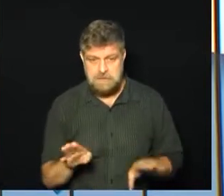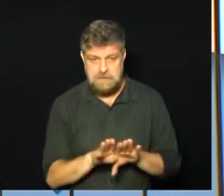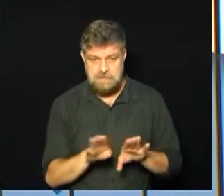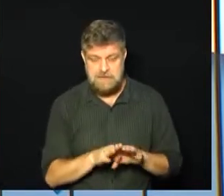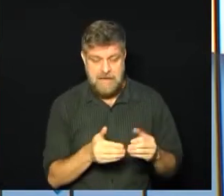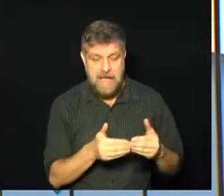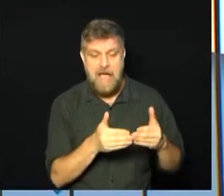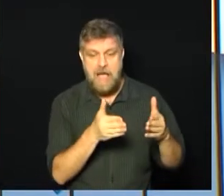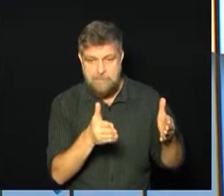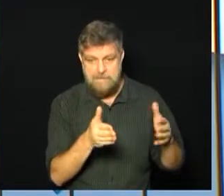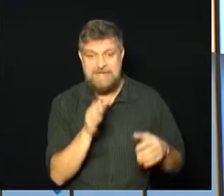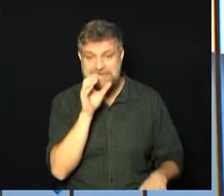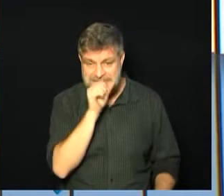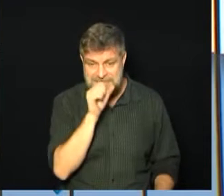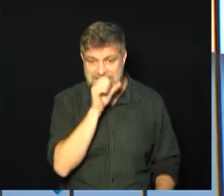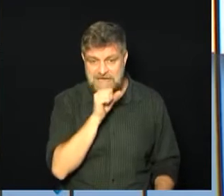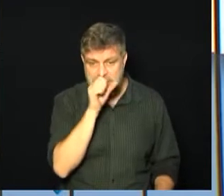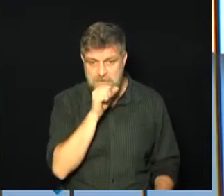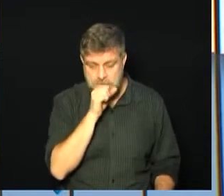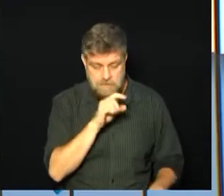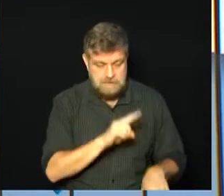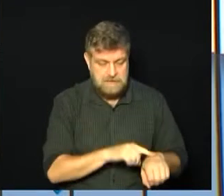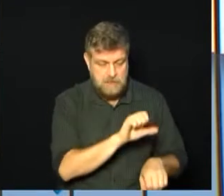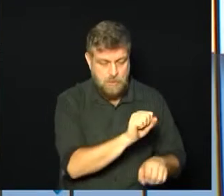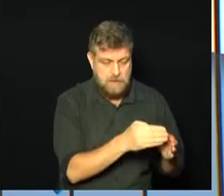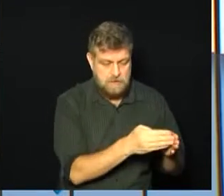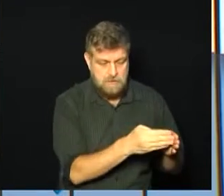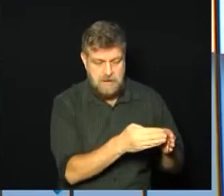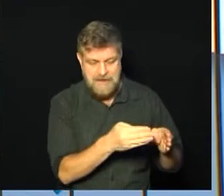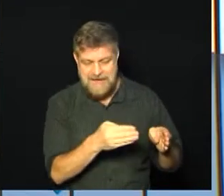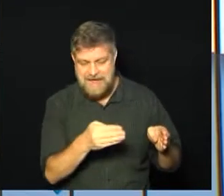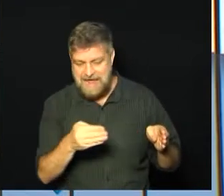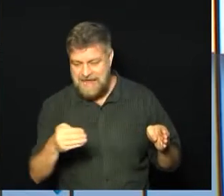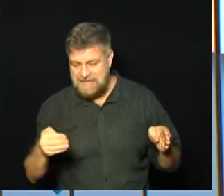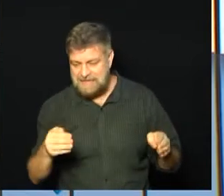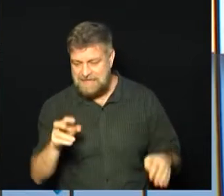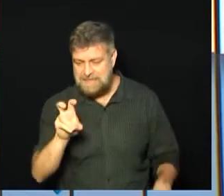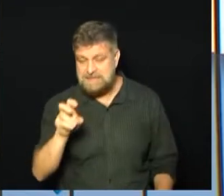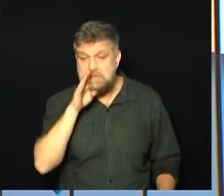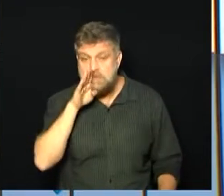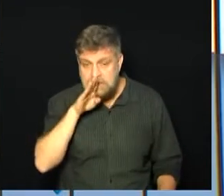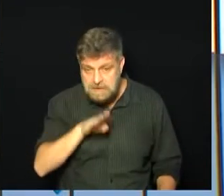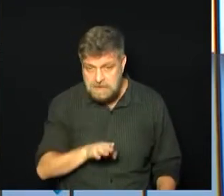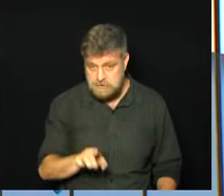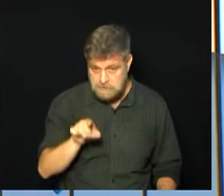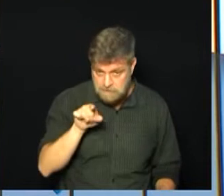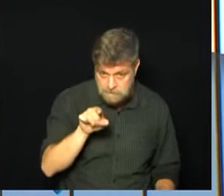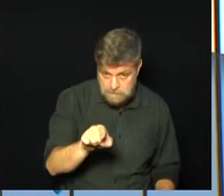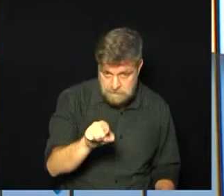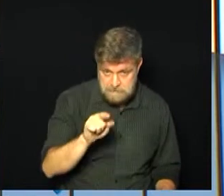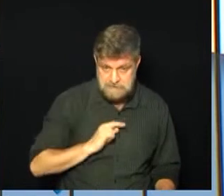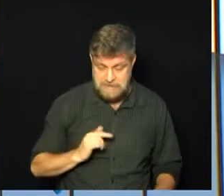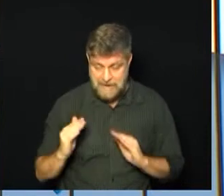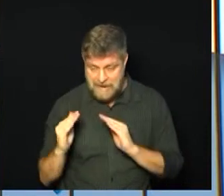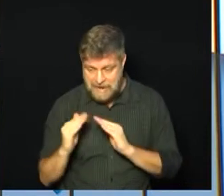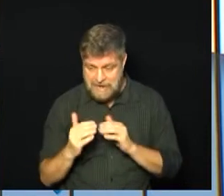vai abrir no sábado, das 8 da manhã até às 5 da tarde. Você que